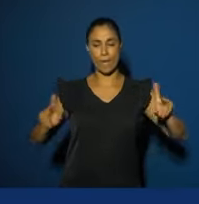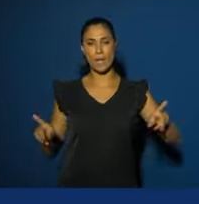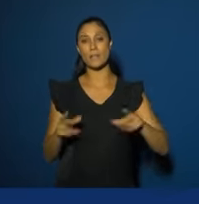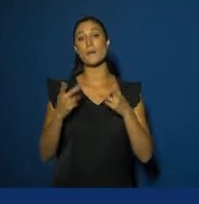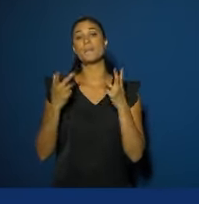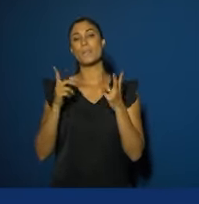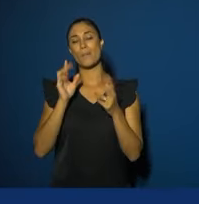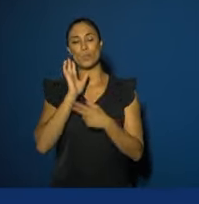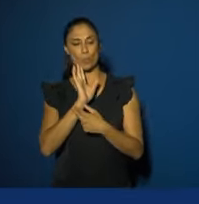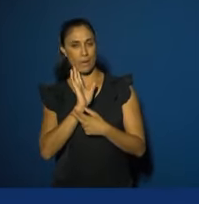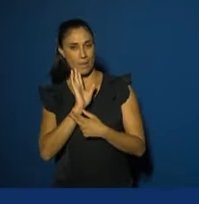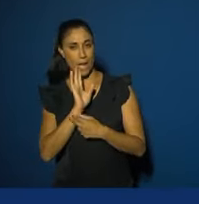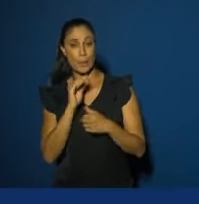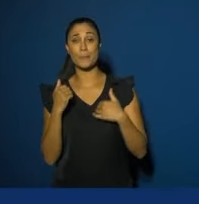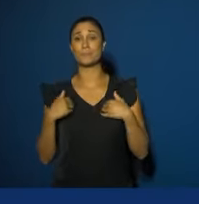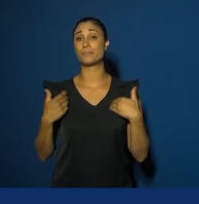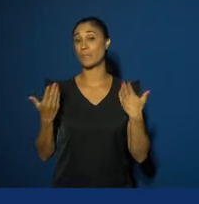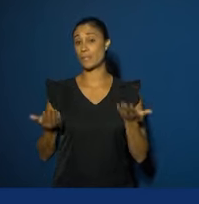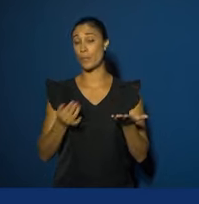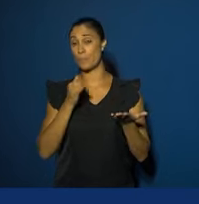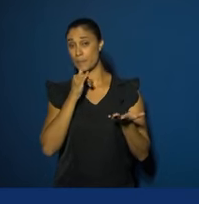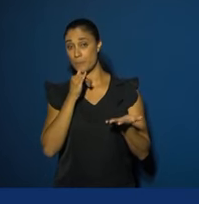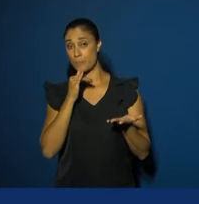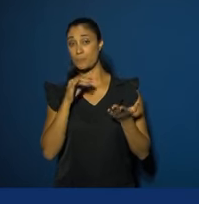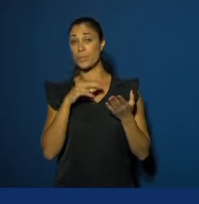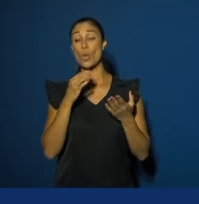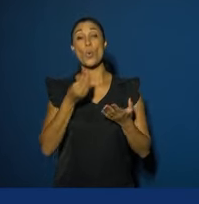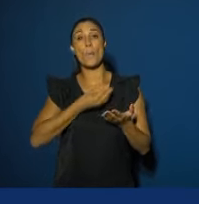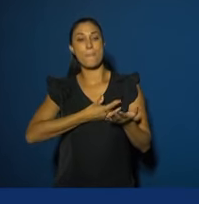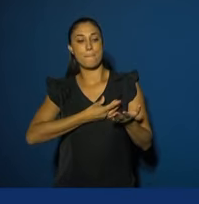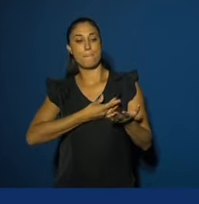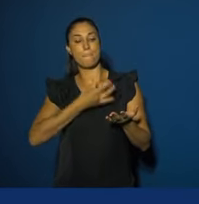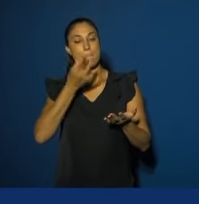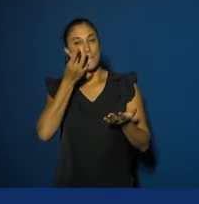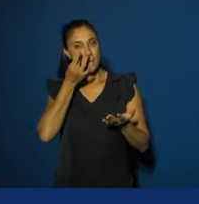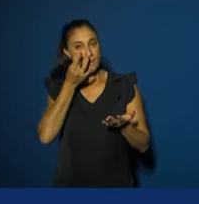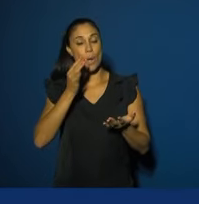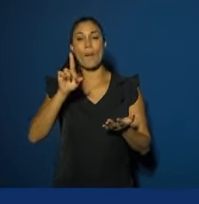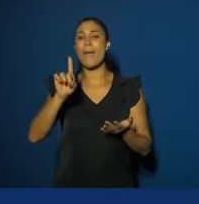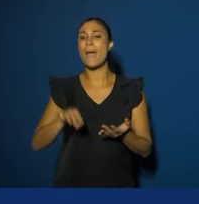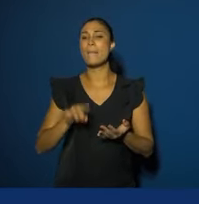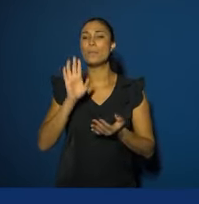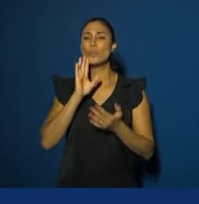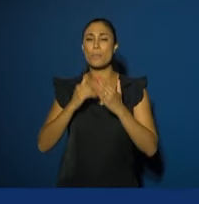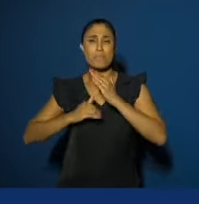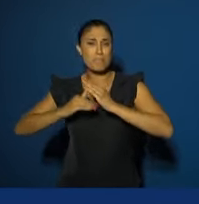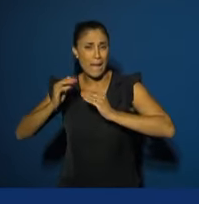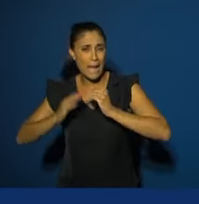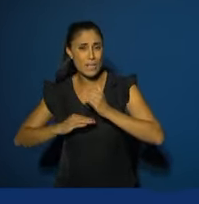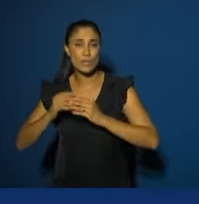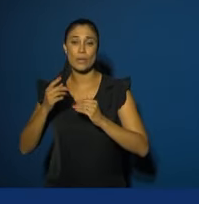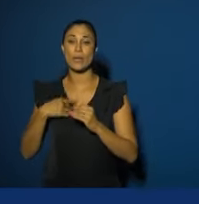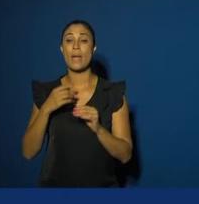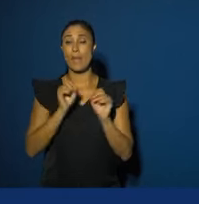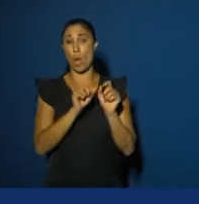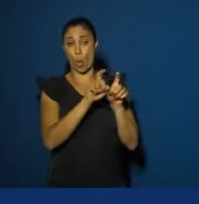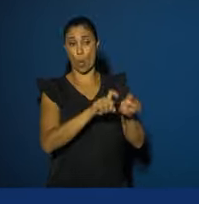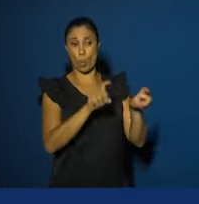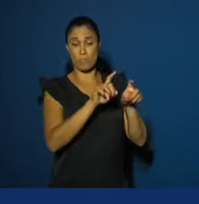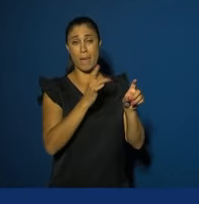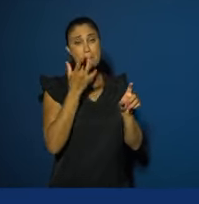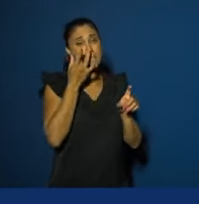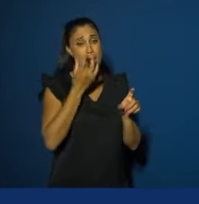falando muito bacanas então assim eh o presencial é é é muito muito prático comprar no online é verdade